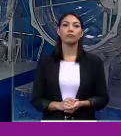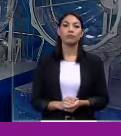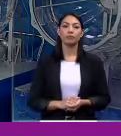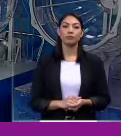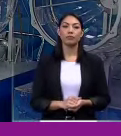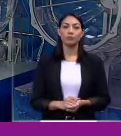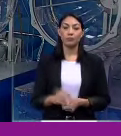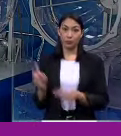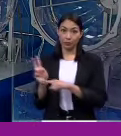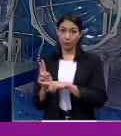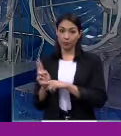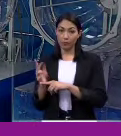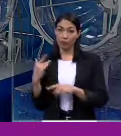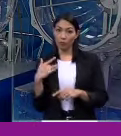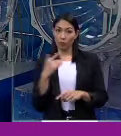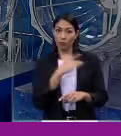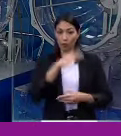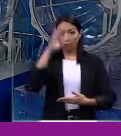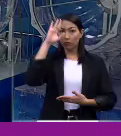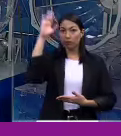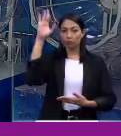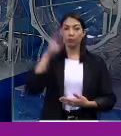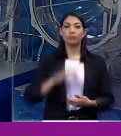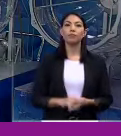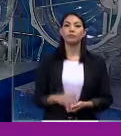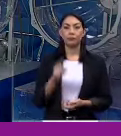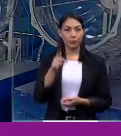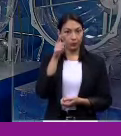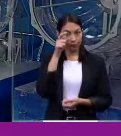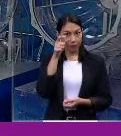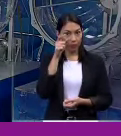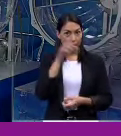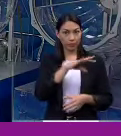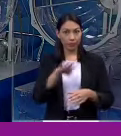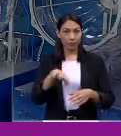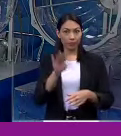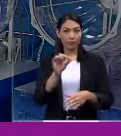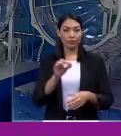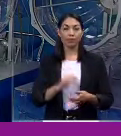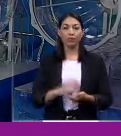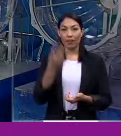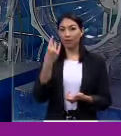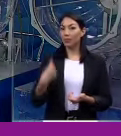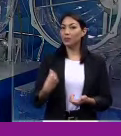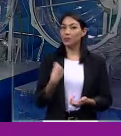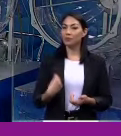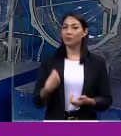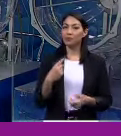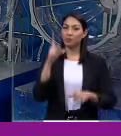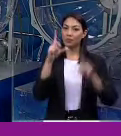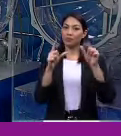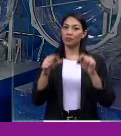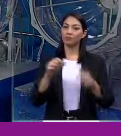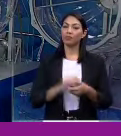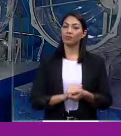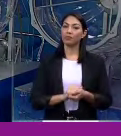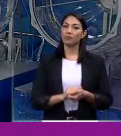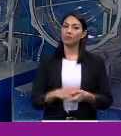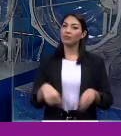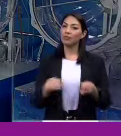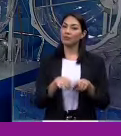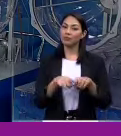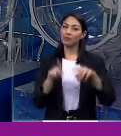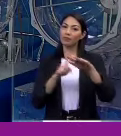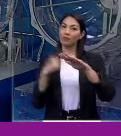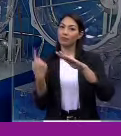Caixa, priorizando assim o bem-estar de todos. Você acompanha o sorteio com transmissão ao vivo aqui pela Rede TV e também